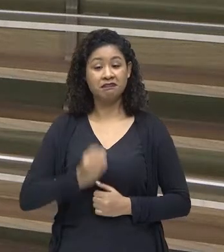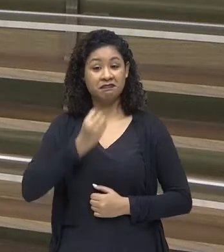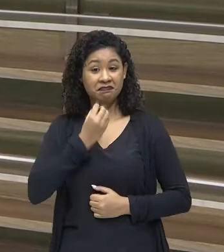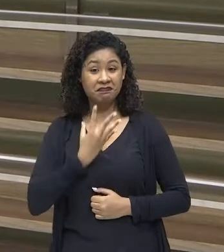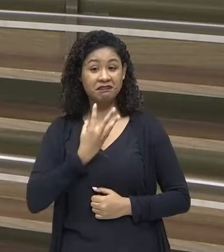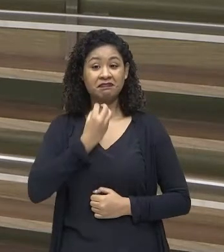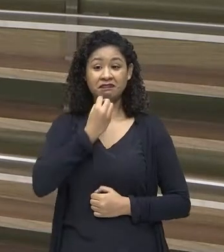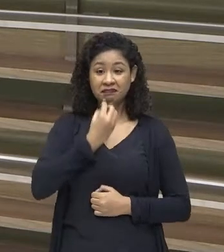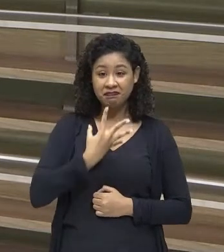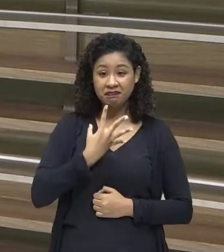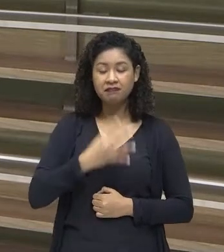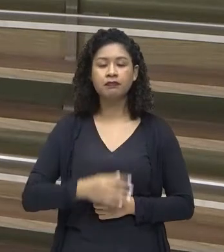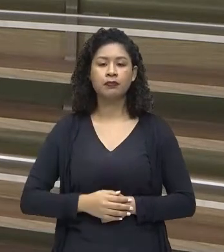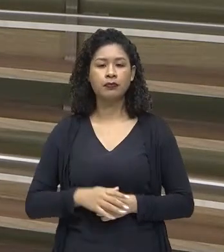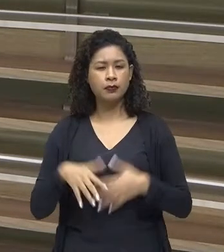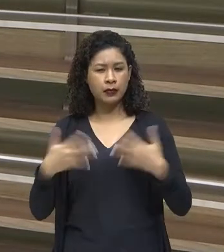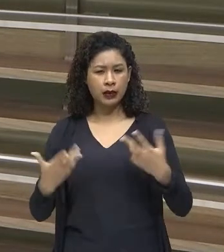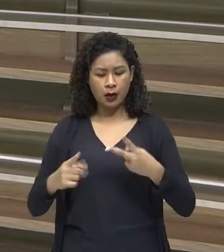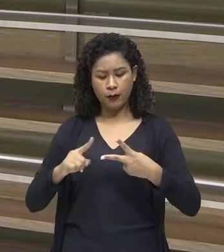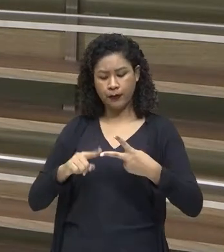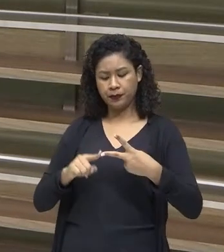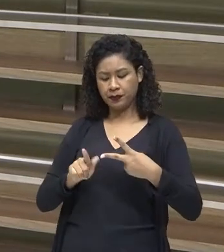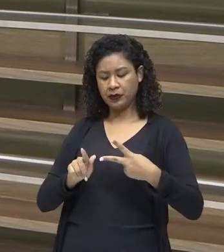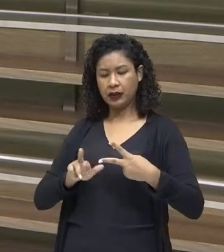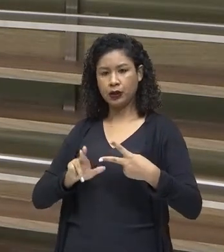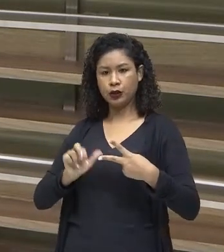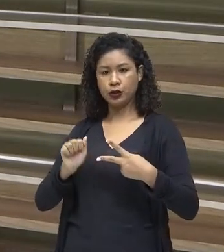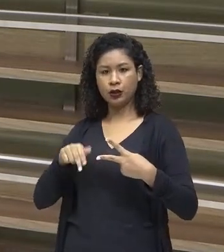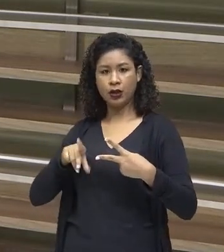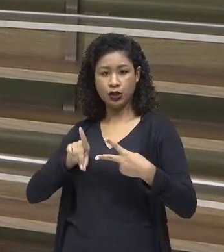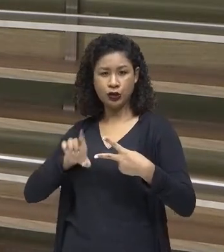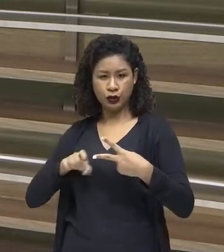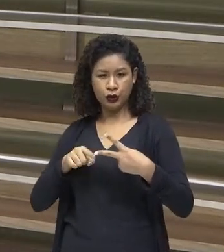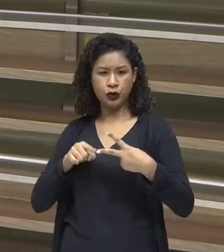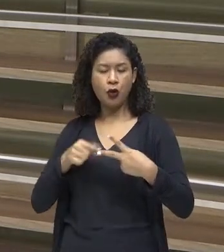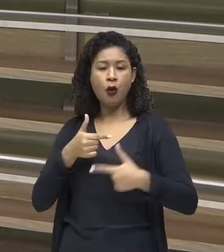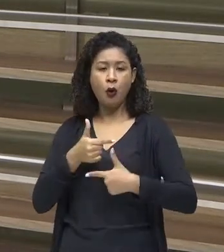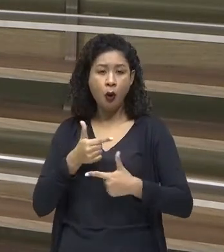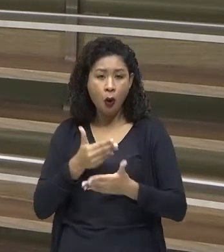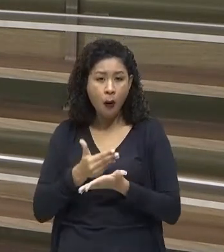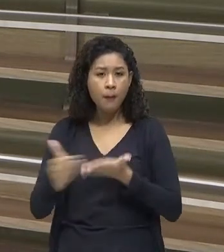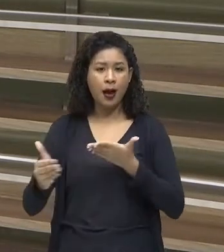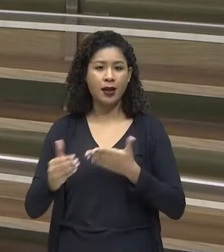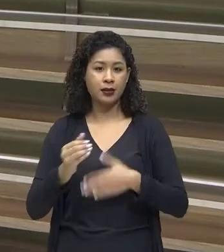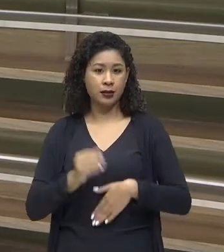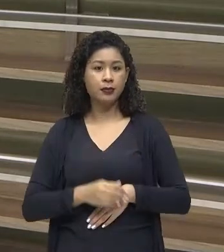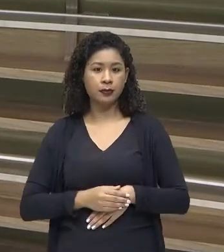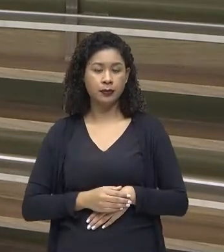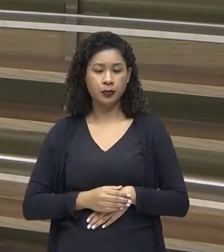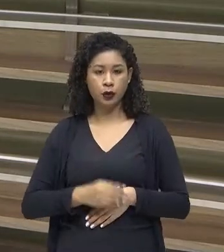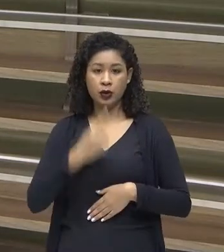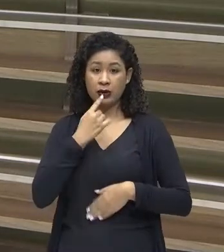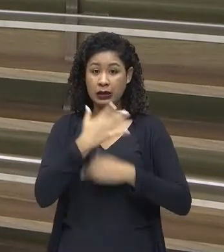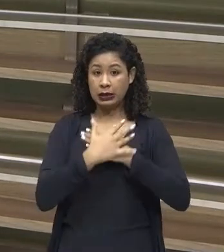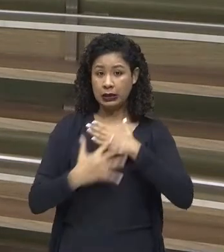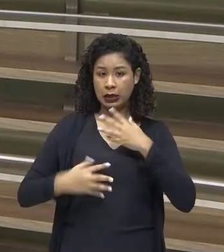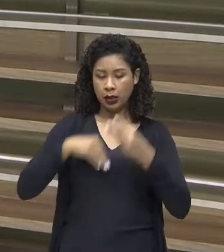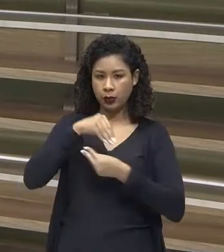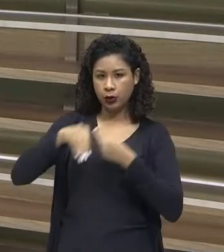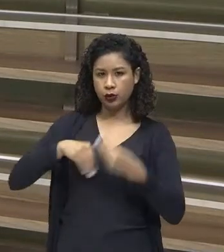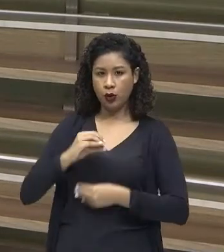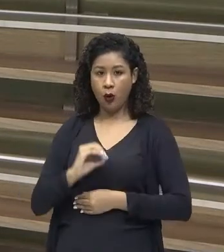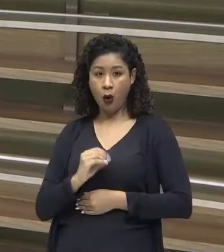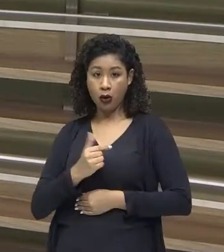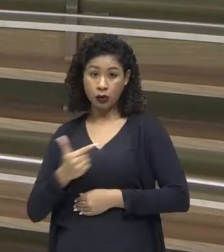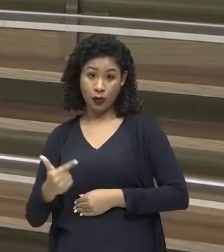Muito bem, né? Então, a grande circulação, ela inicia quando o sangue oxigenado chega no coração. Né? Então, o sangue oxigenado chegou